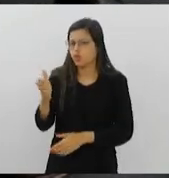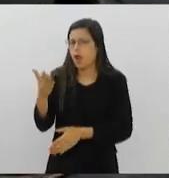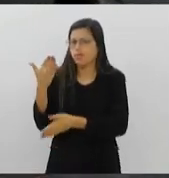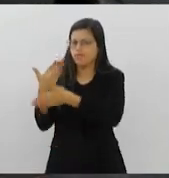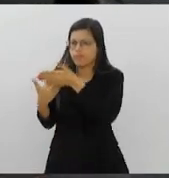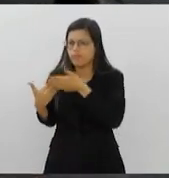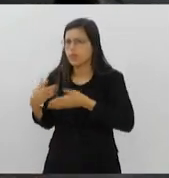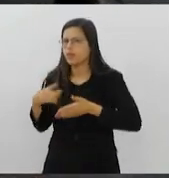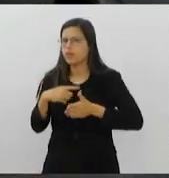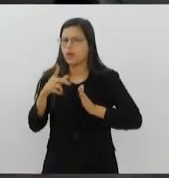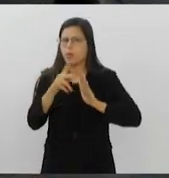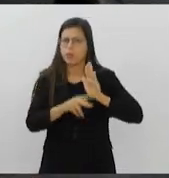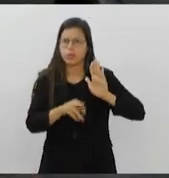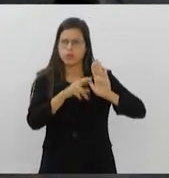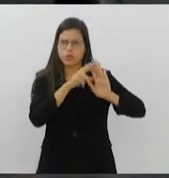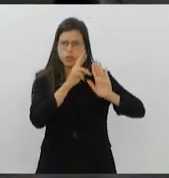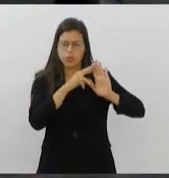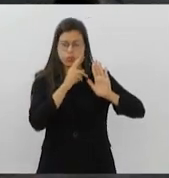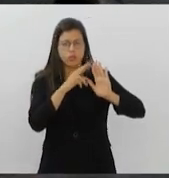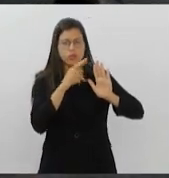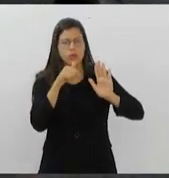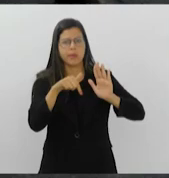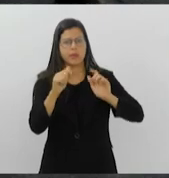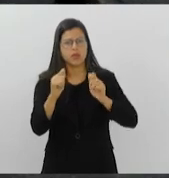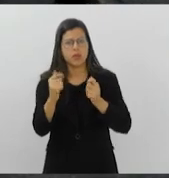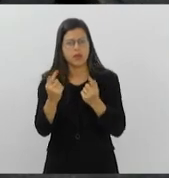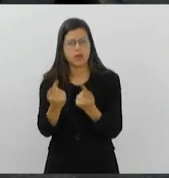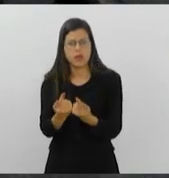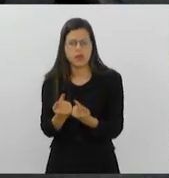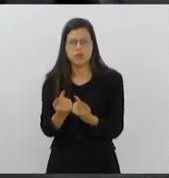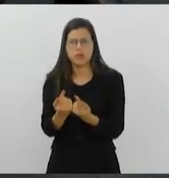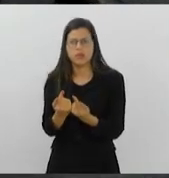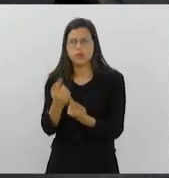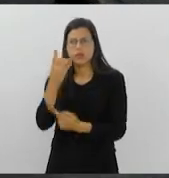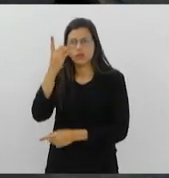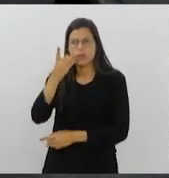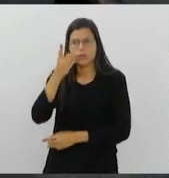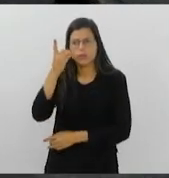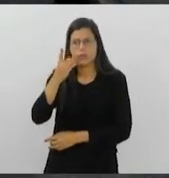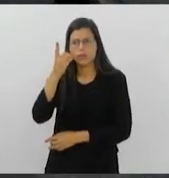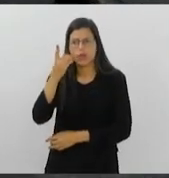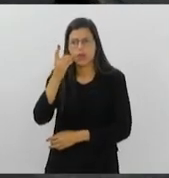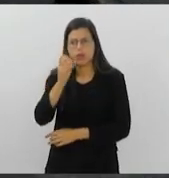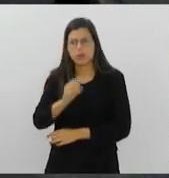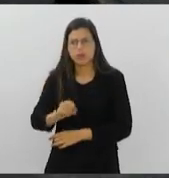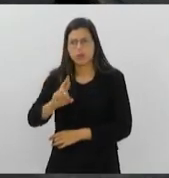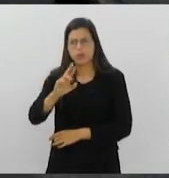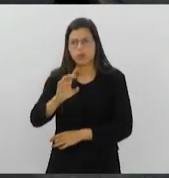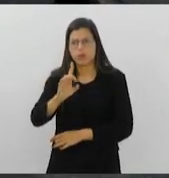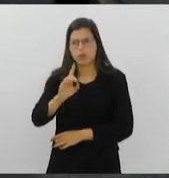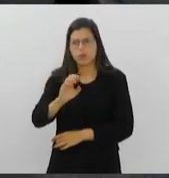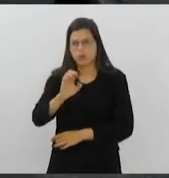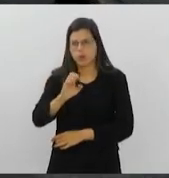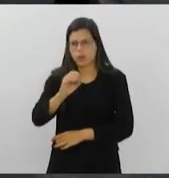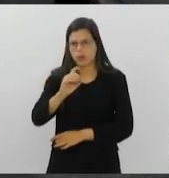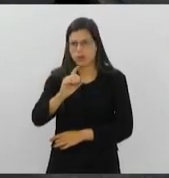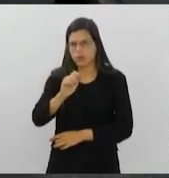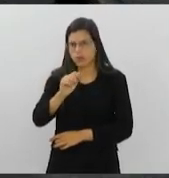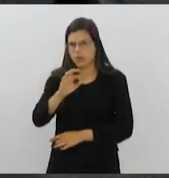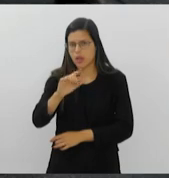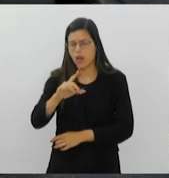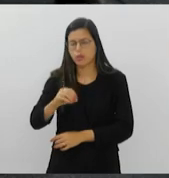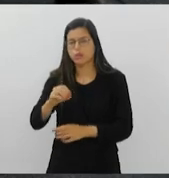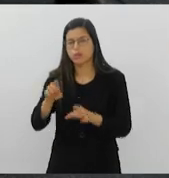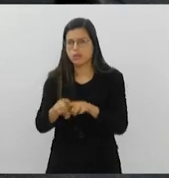de resolução na casa, que são dos deputados doutor Deodato, da deputada Tia